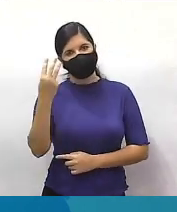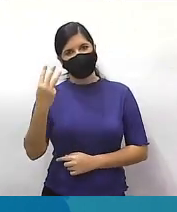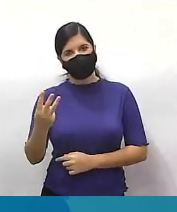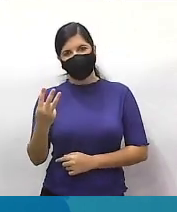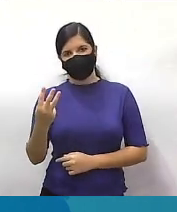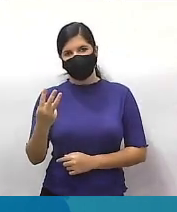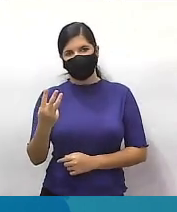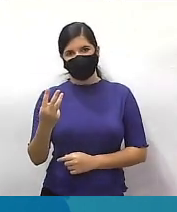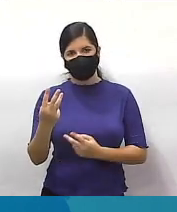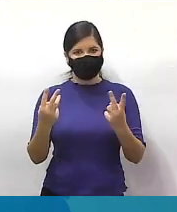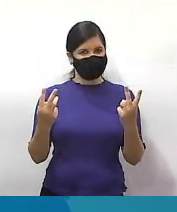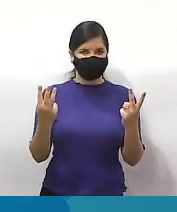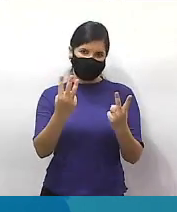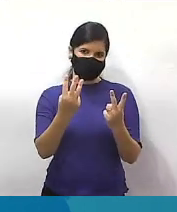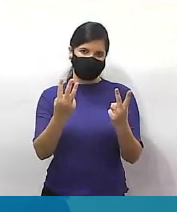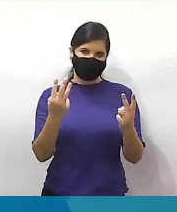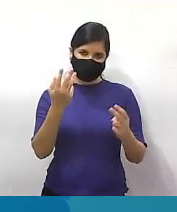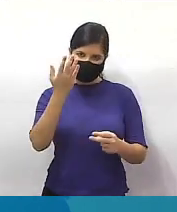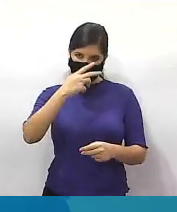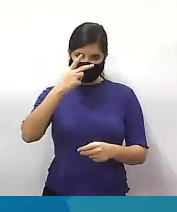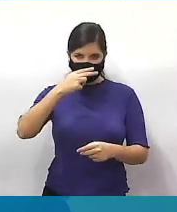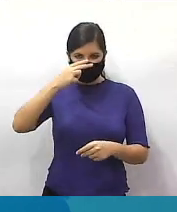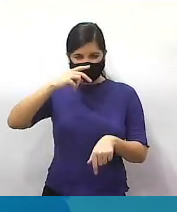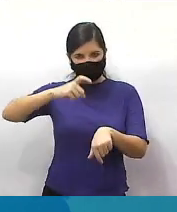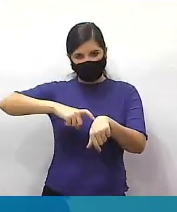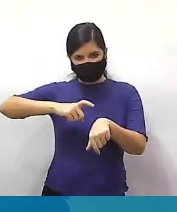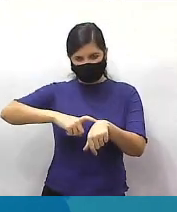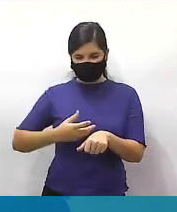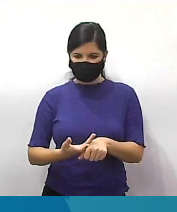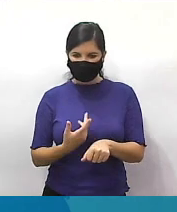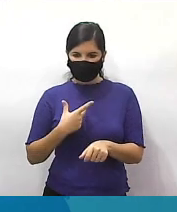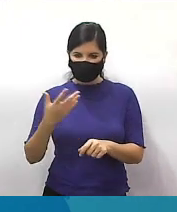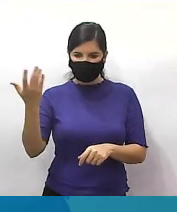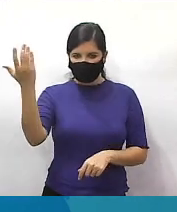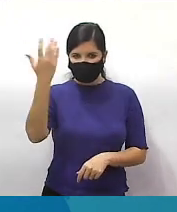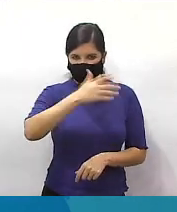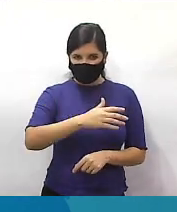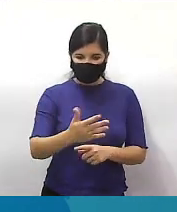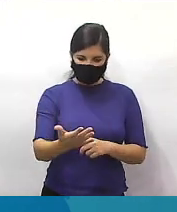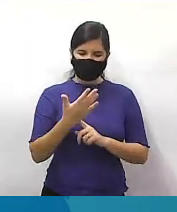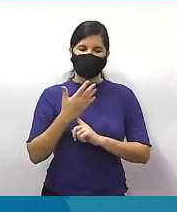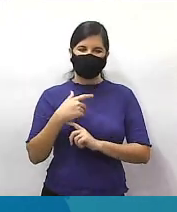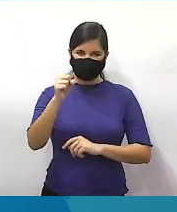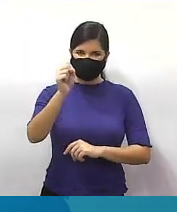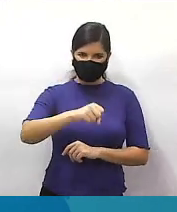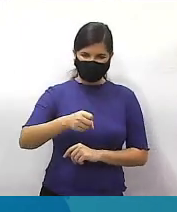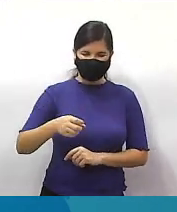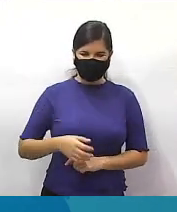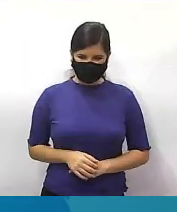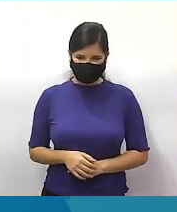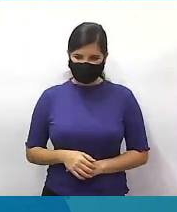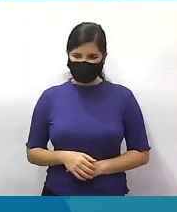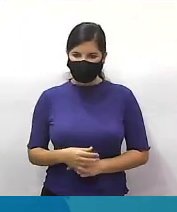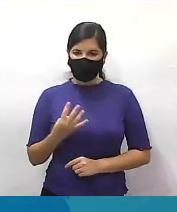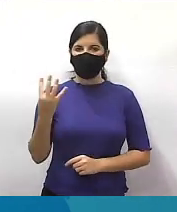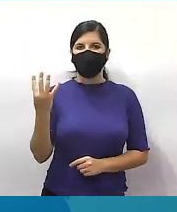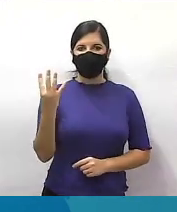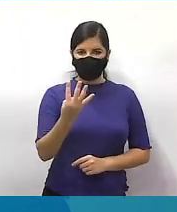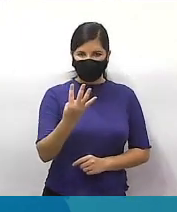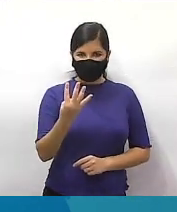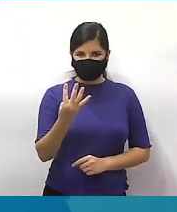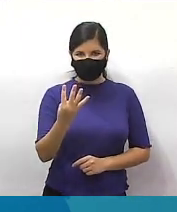ao mesmo tempo. Lembra disso? Então, eles de cara já me mostram que é divisível por 2, porque o último algarismo